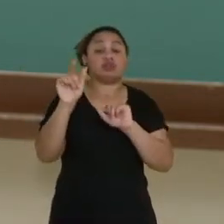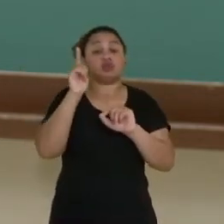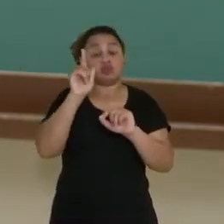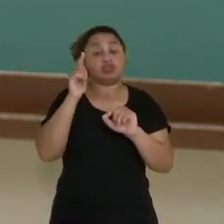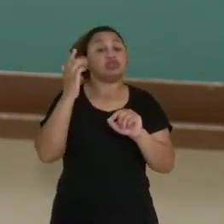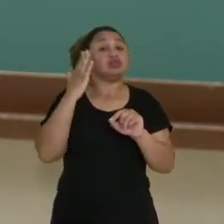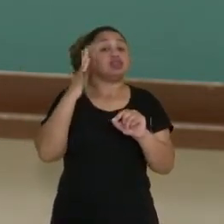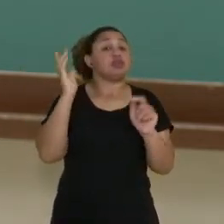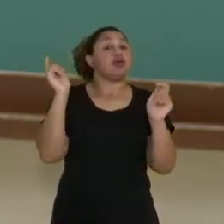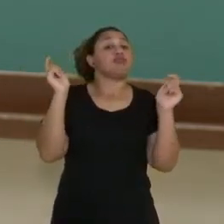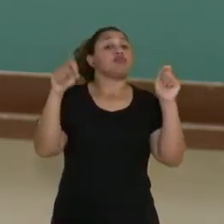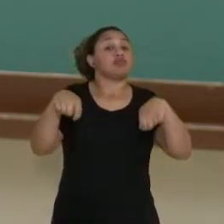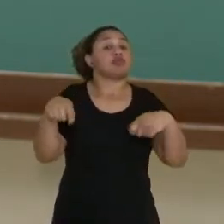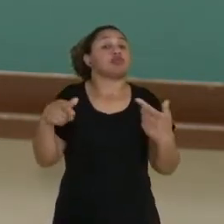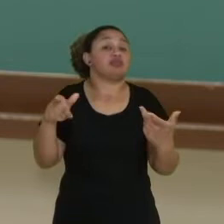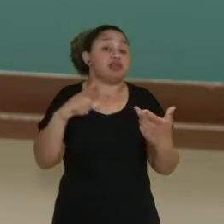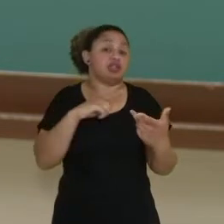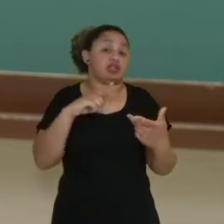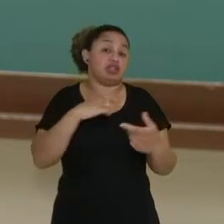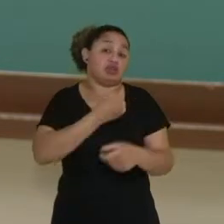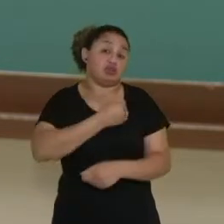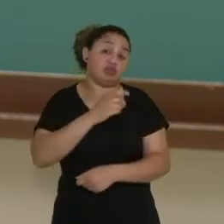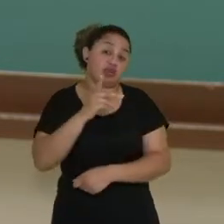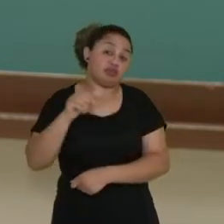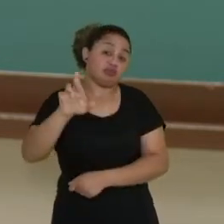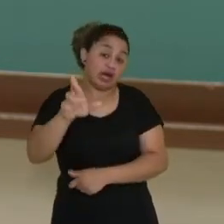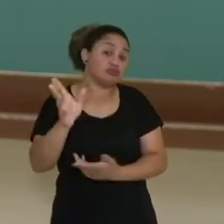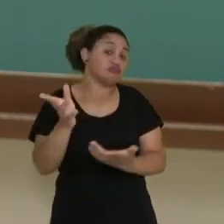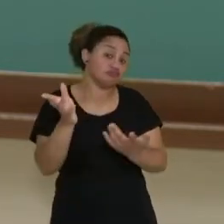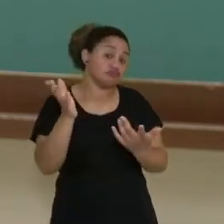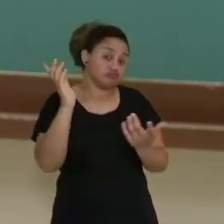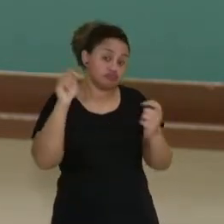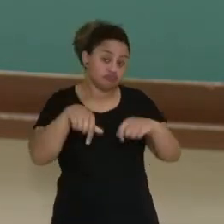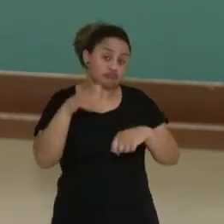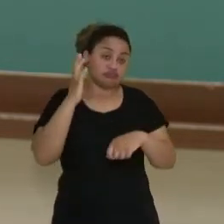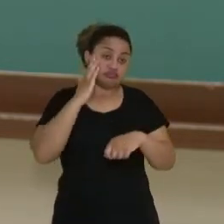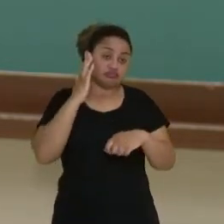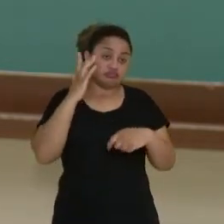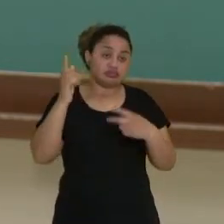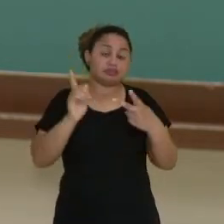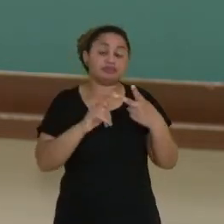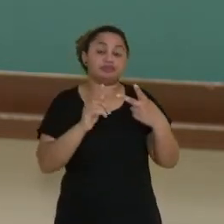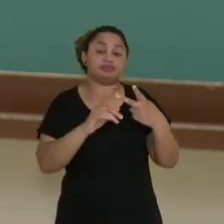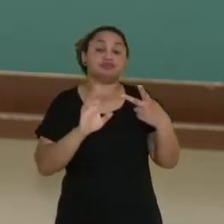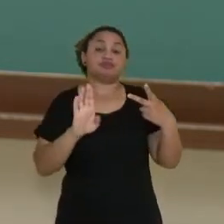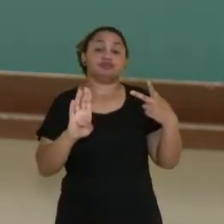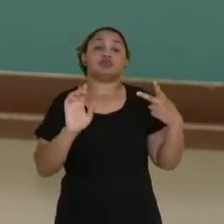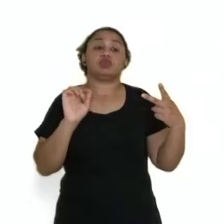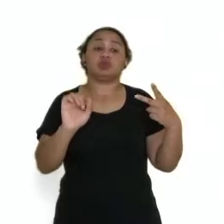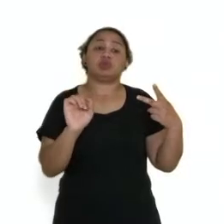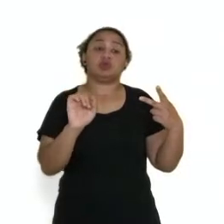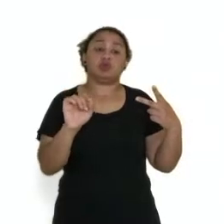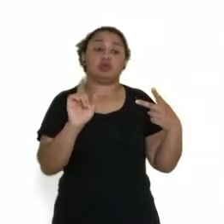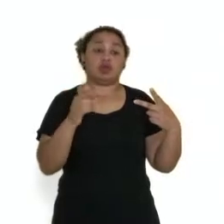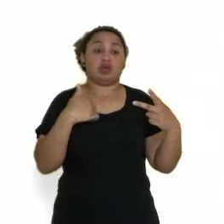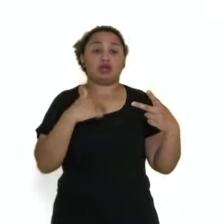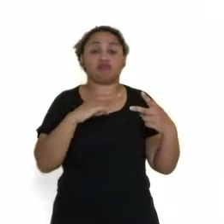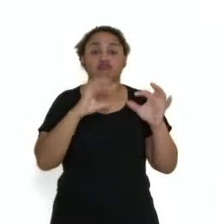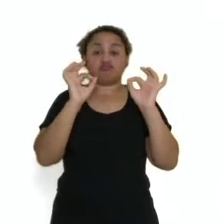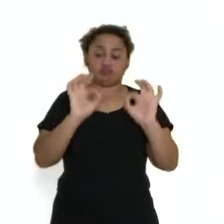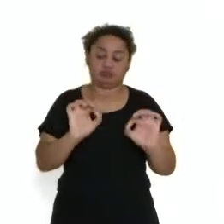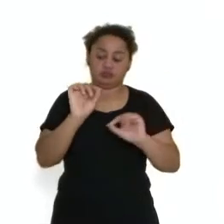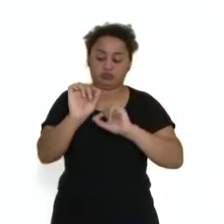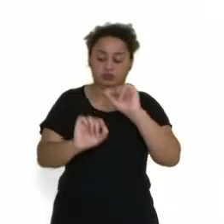a probabilidade de sair o número par, certo? Na letra B, né? Ele está dando uma